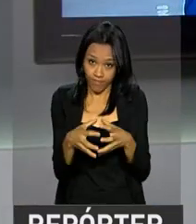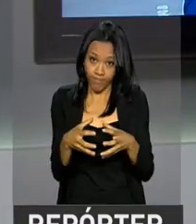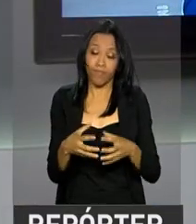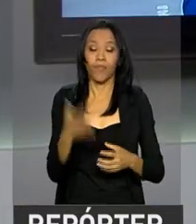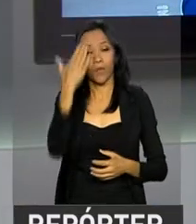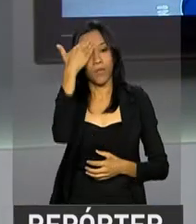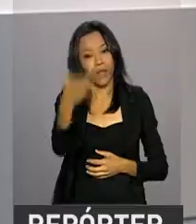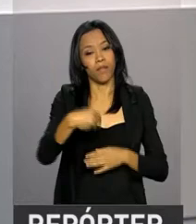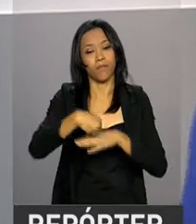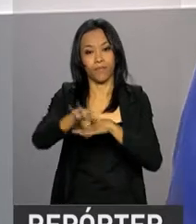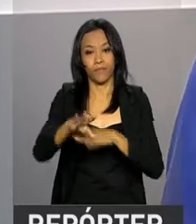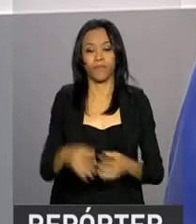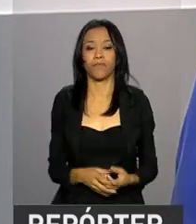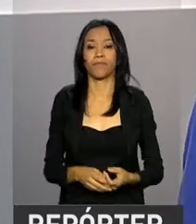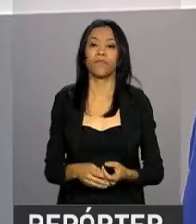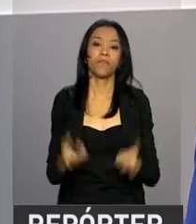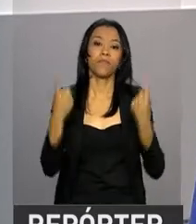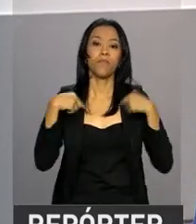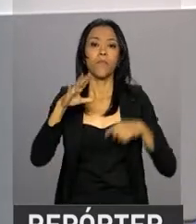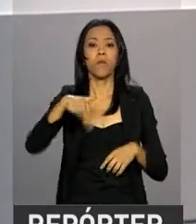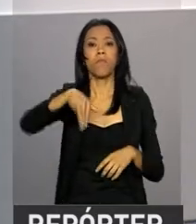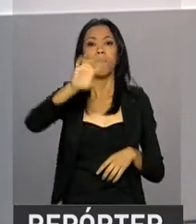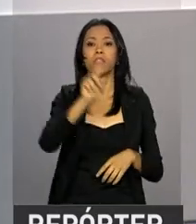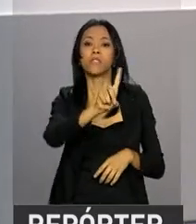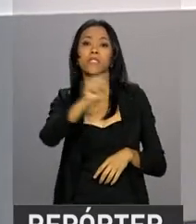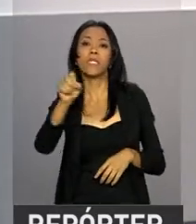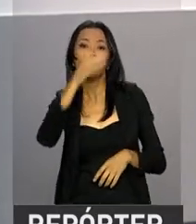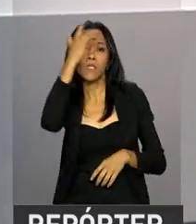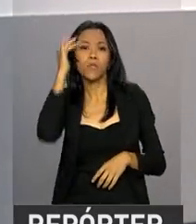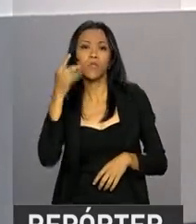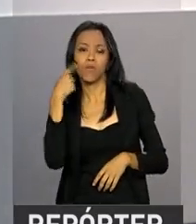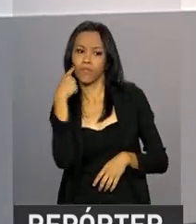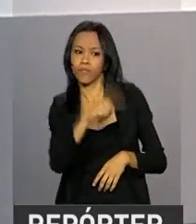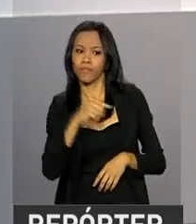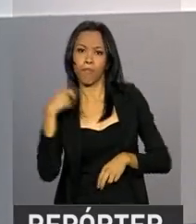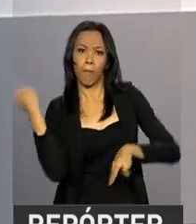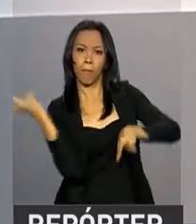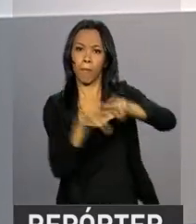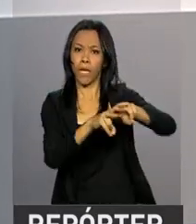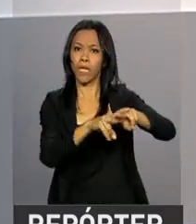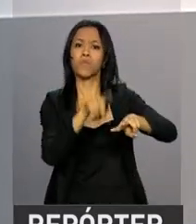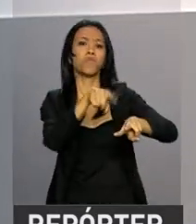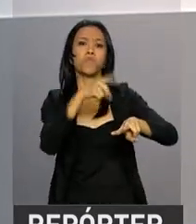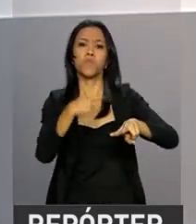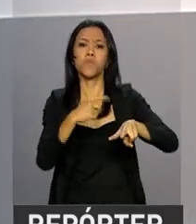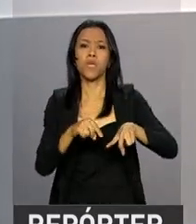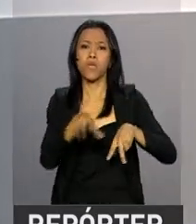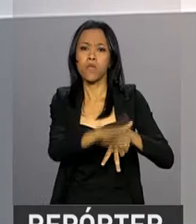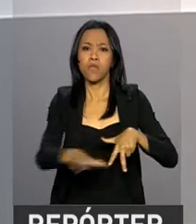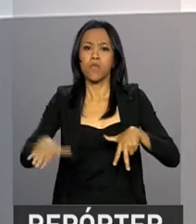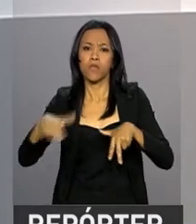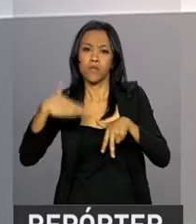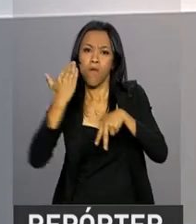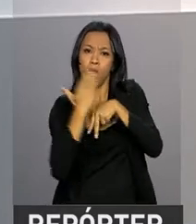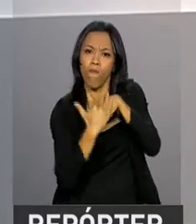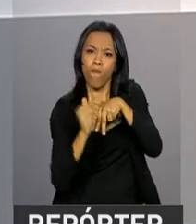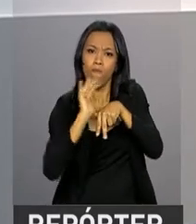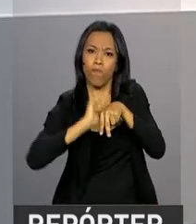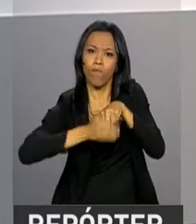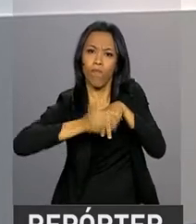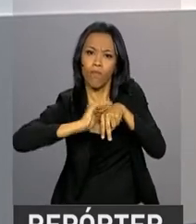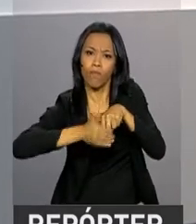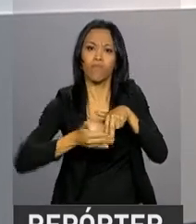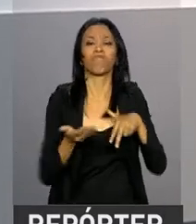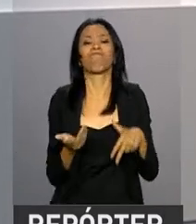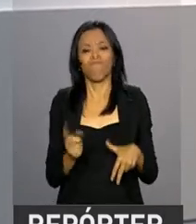informações mais de 100 pessoas foram presas em uma mega operação de combate à pedofilia realizada pelo ministério da